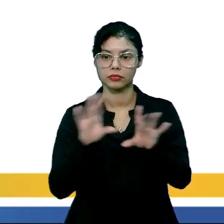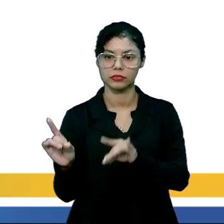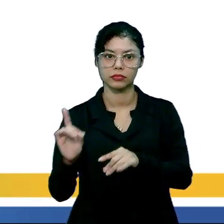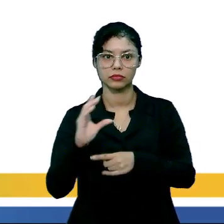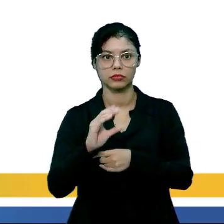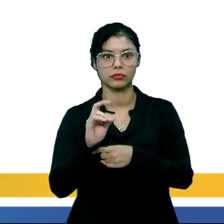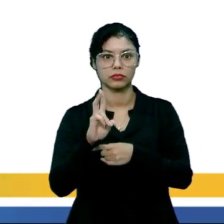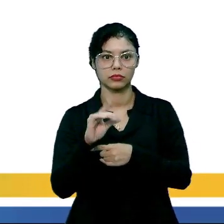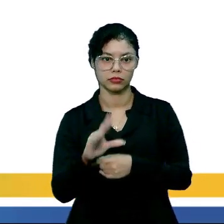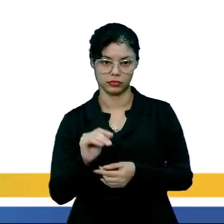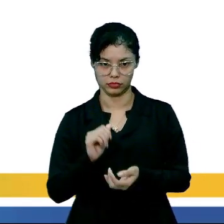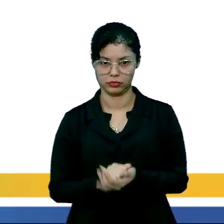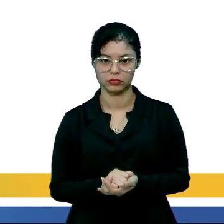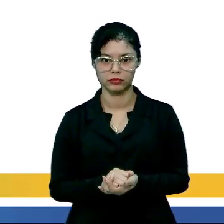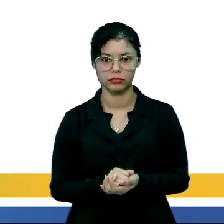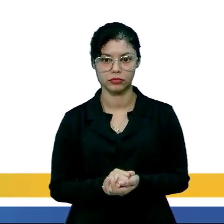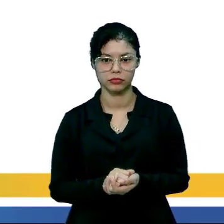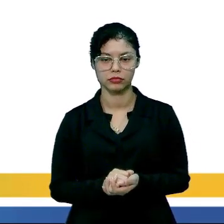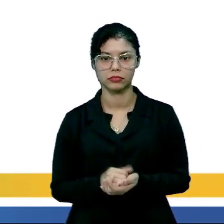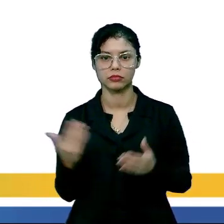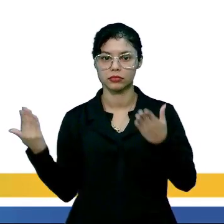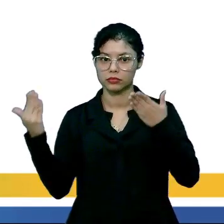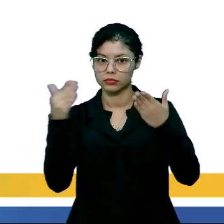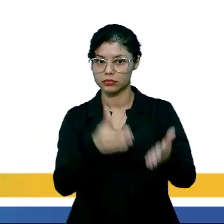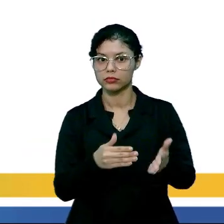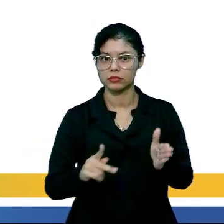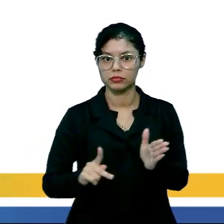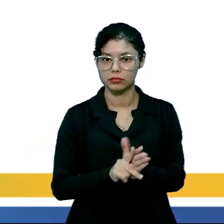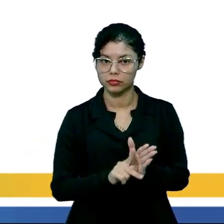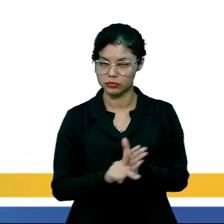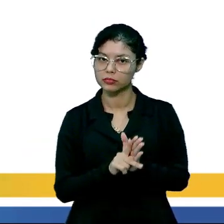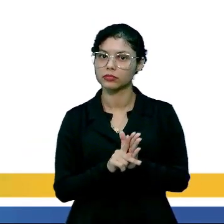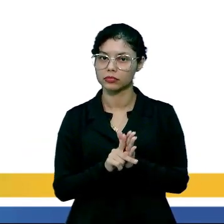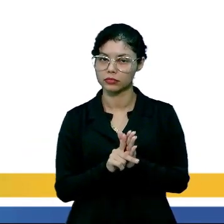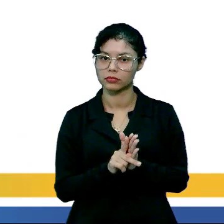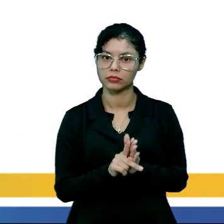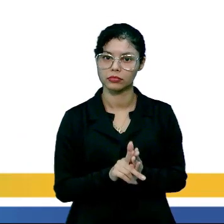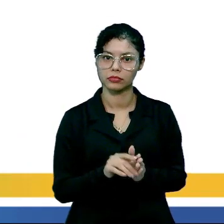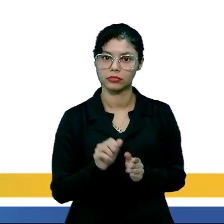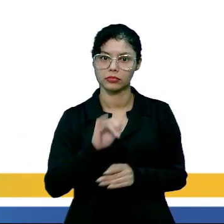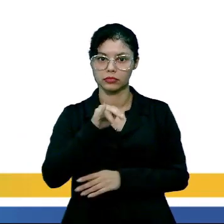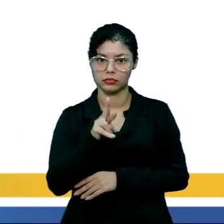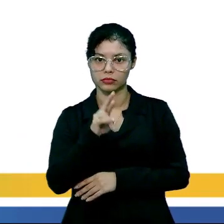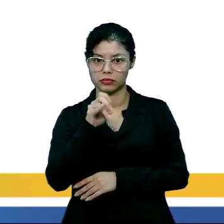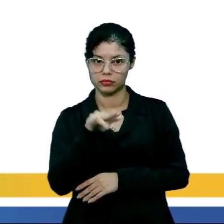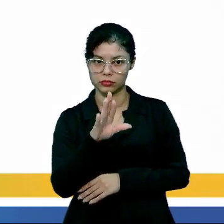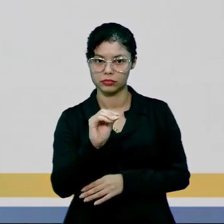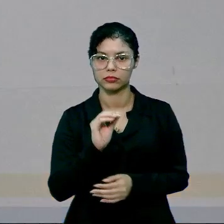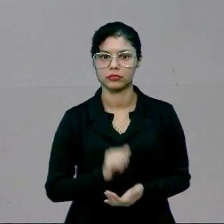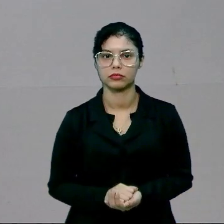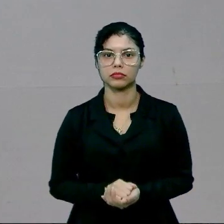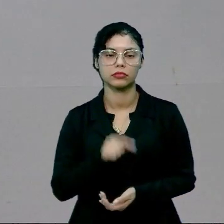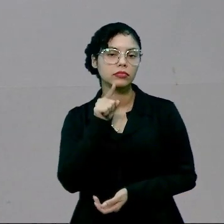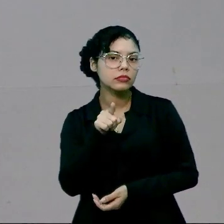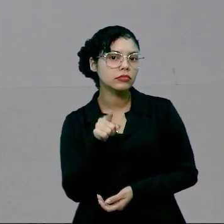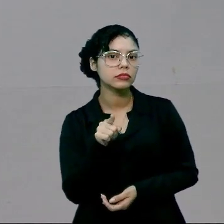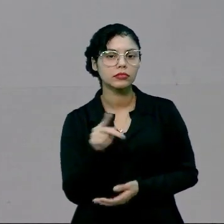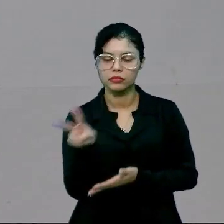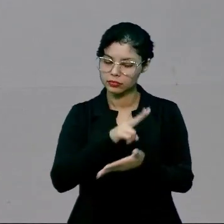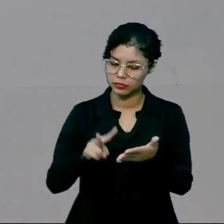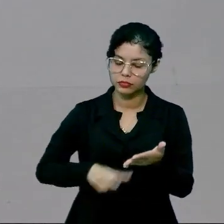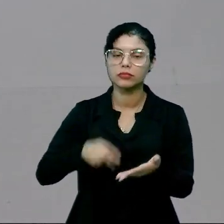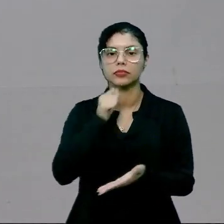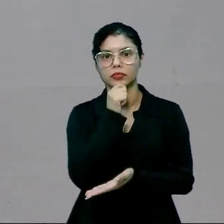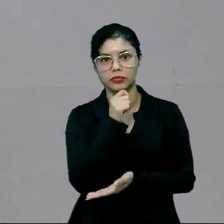o Cortiço, e aí eu trouxe o enfoque no meio determinante em Jerônimo. Para você que não leu